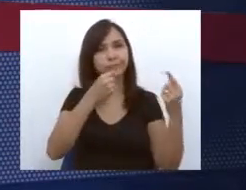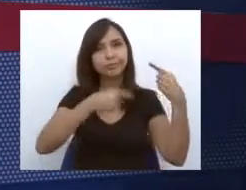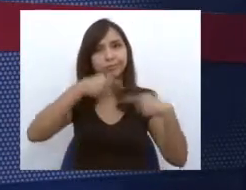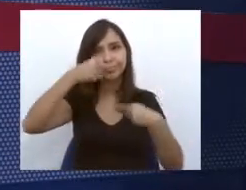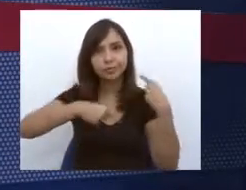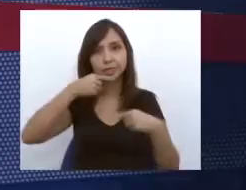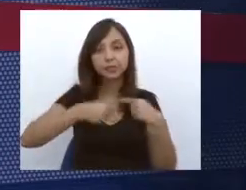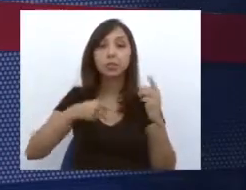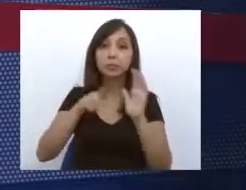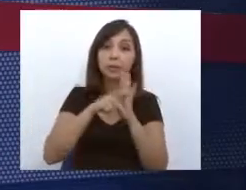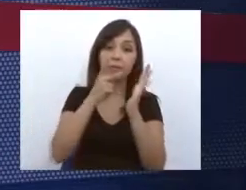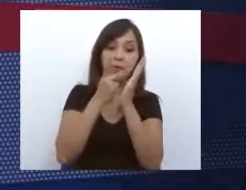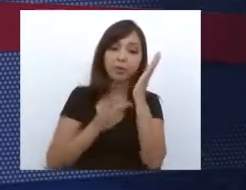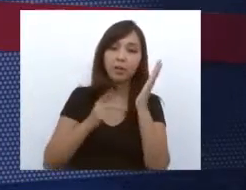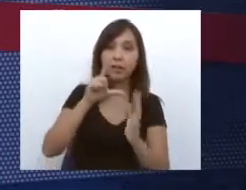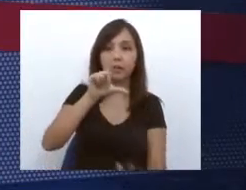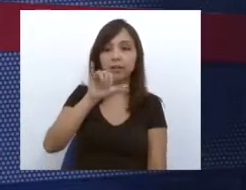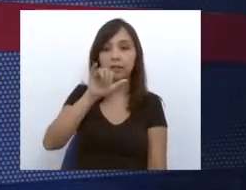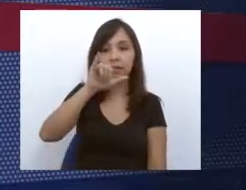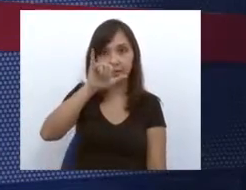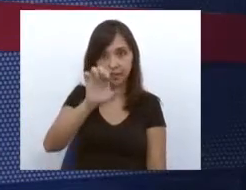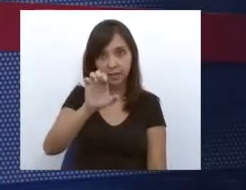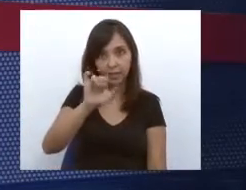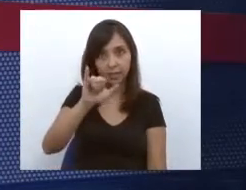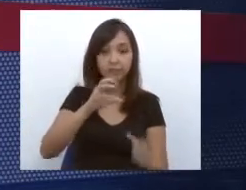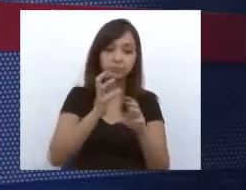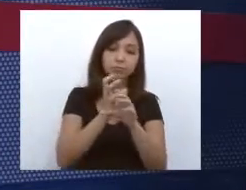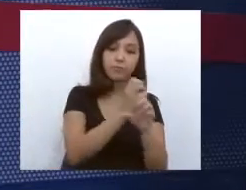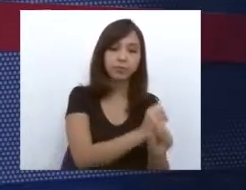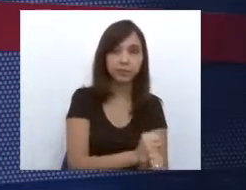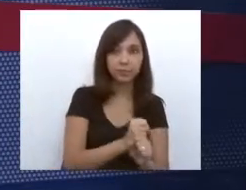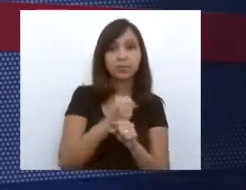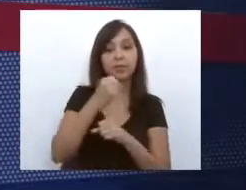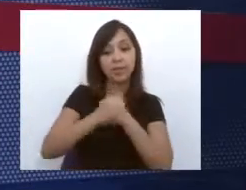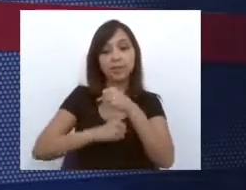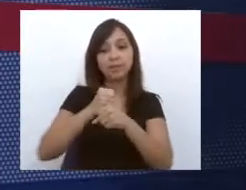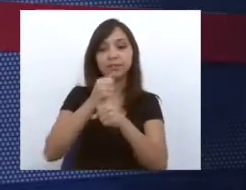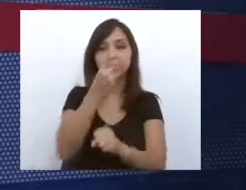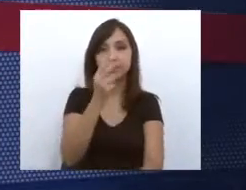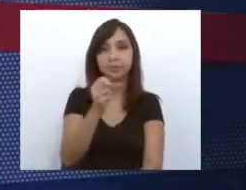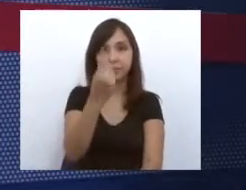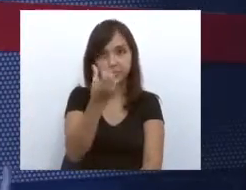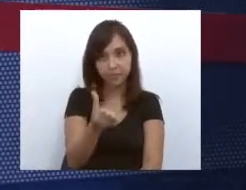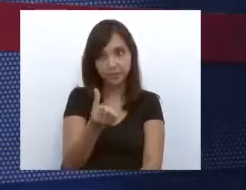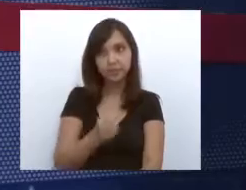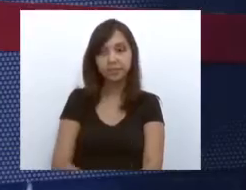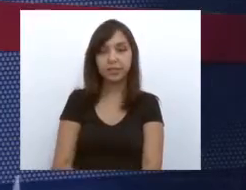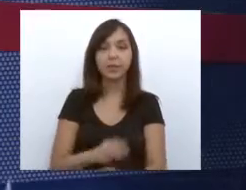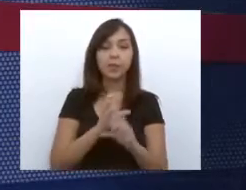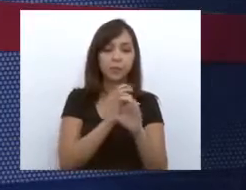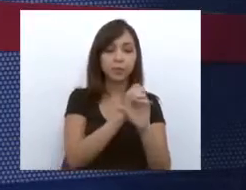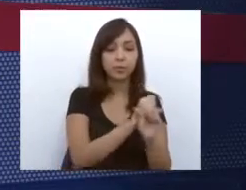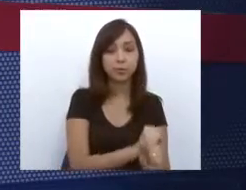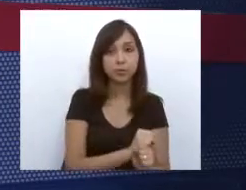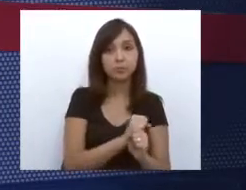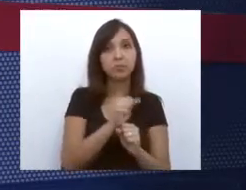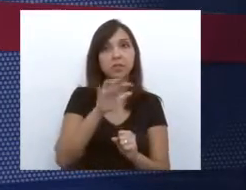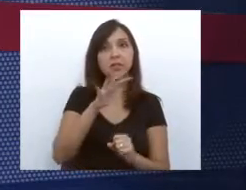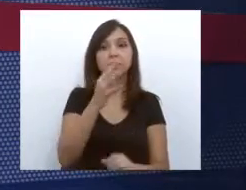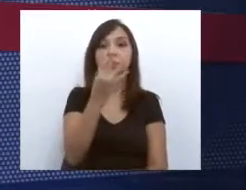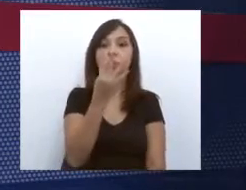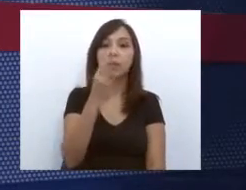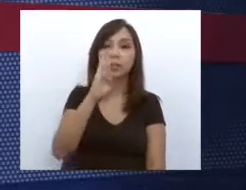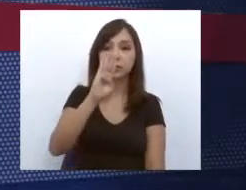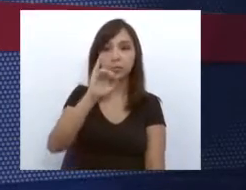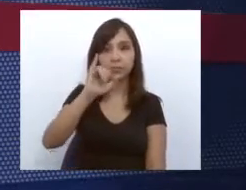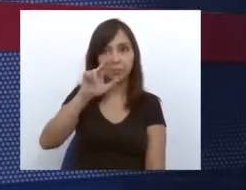discussão, que é o projeto da Lei Orçamentária Anual para 2016. O orçamento está previsto em 4